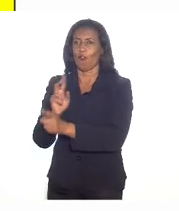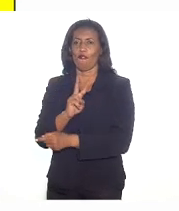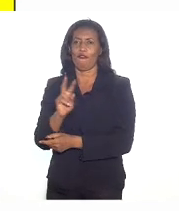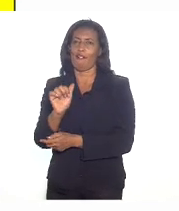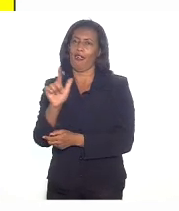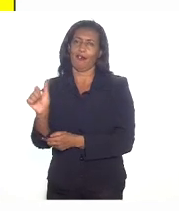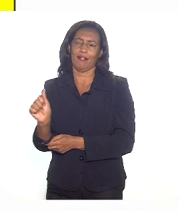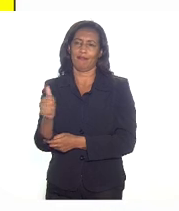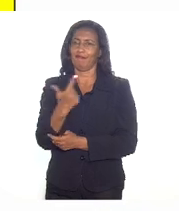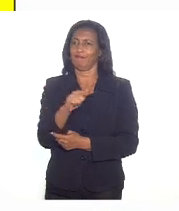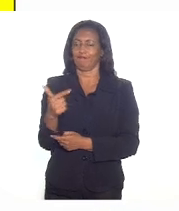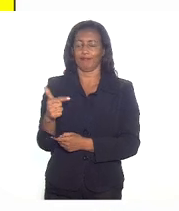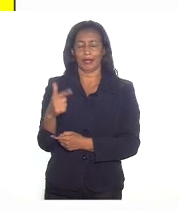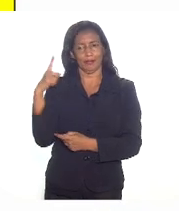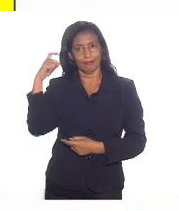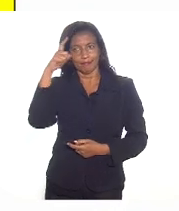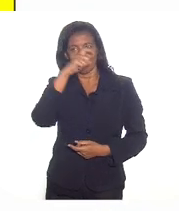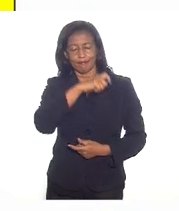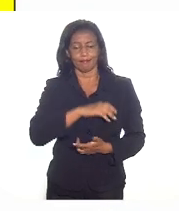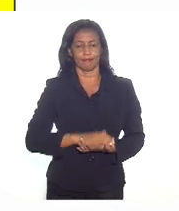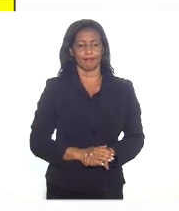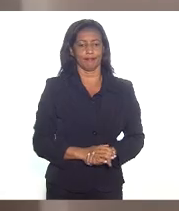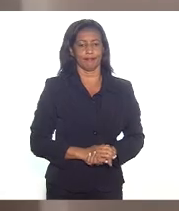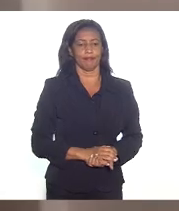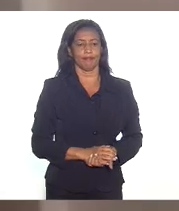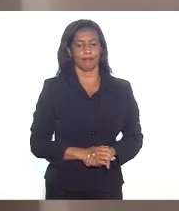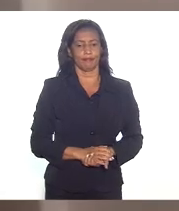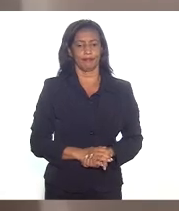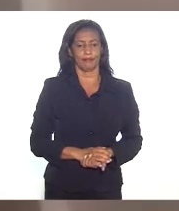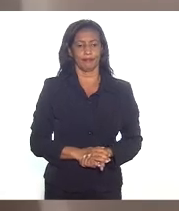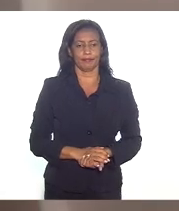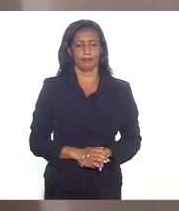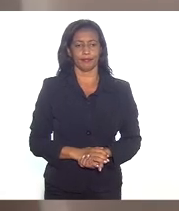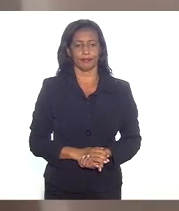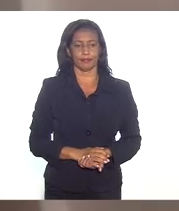absolutamente dramática. Pode, por favor.